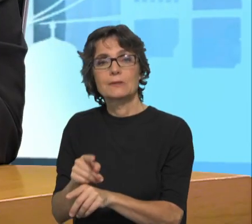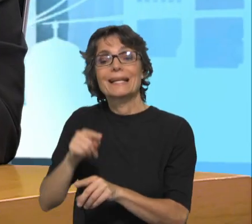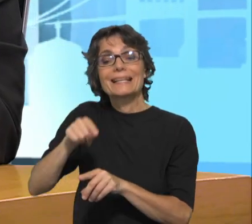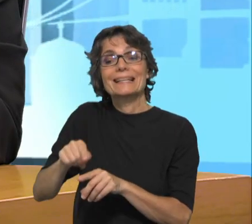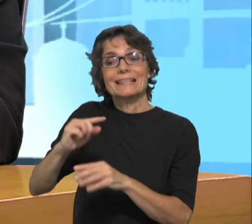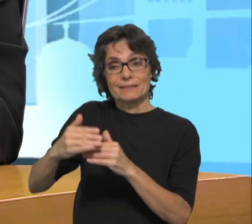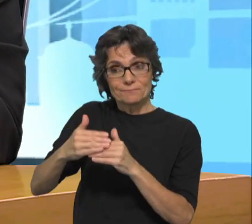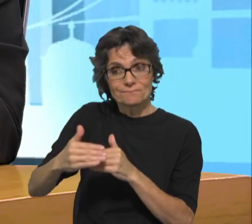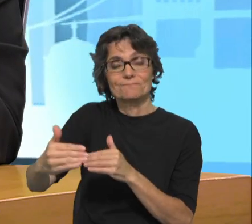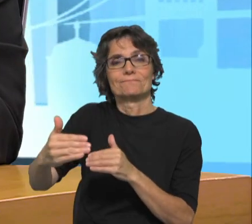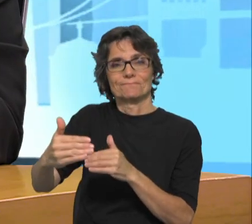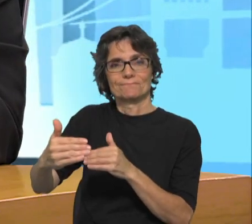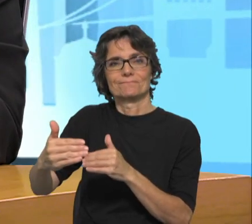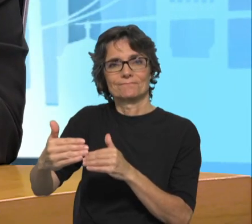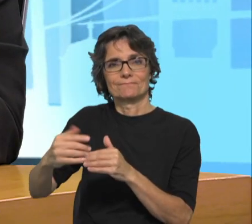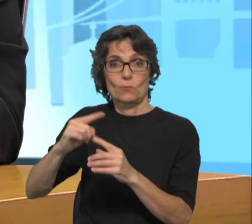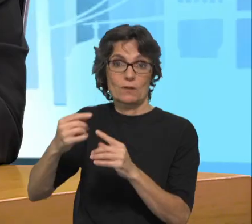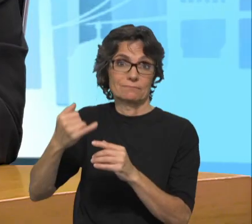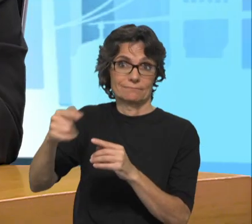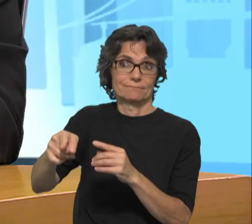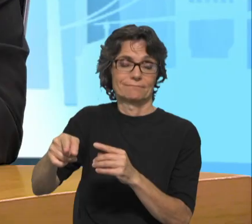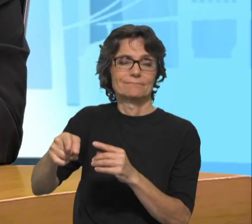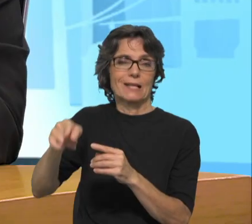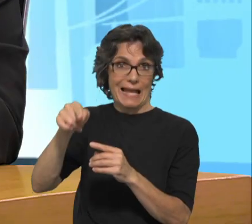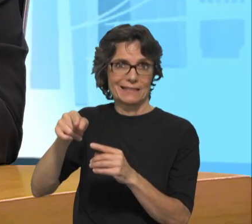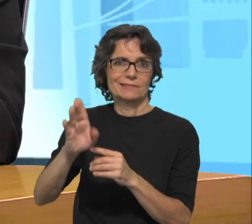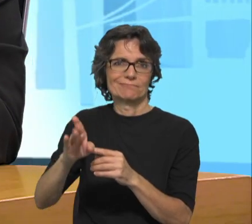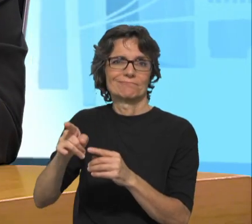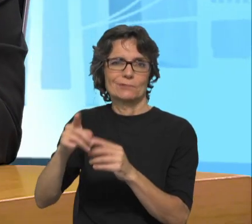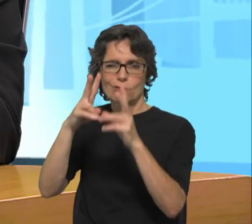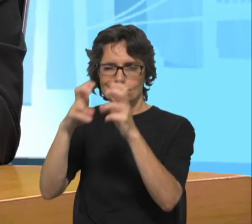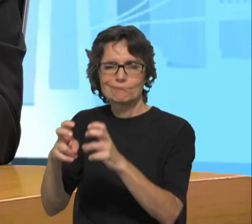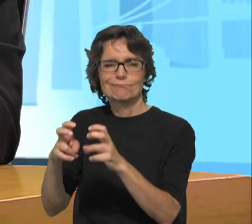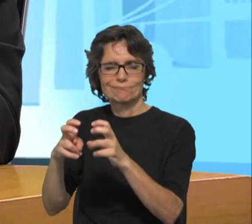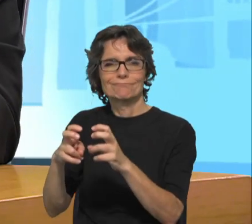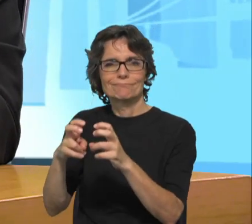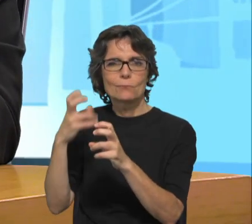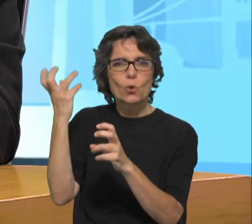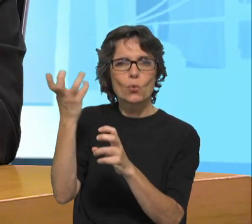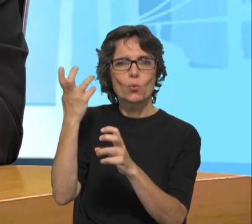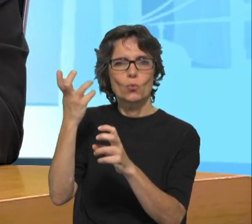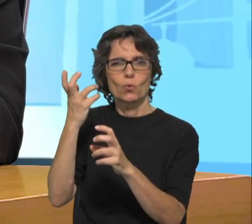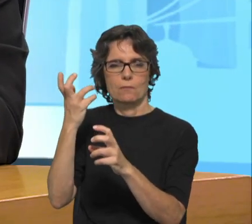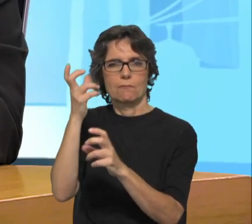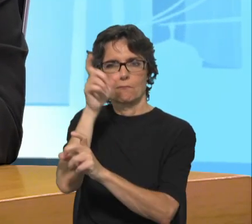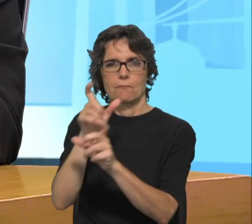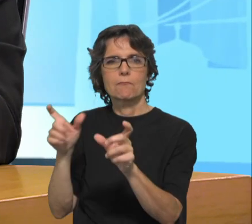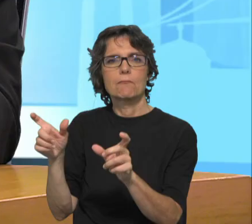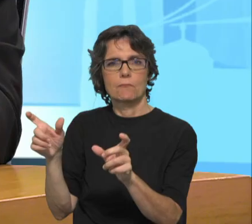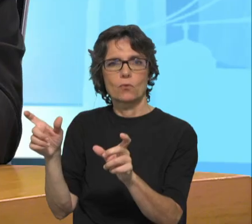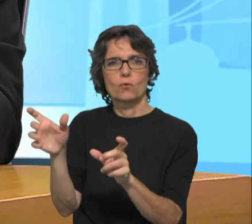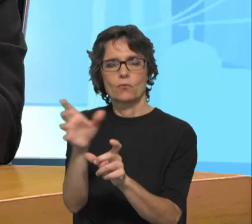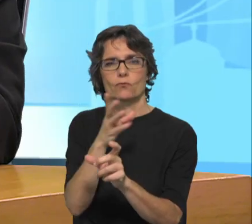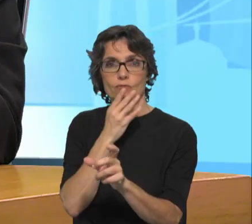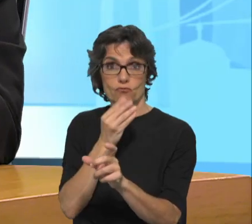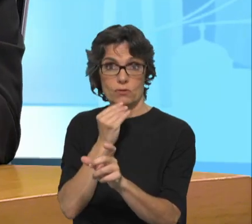daí, começam já, no fundo, a sobressair aquilo que são os traços da cultura do povo